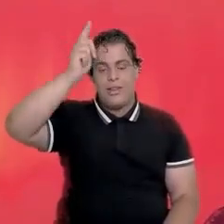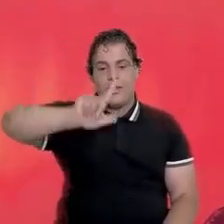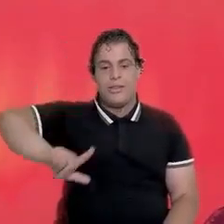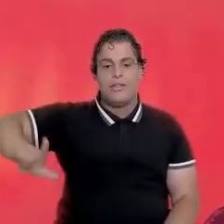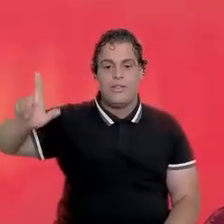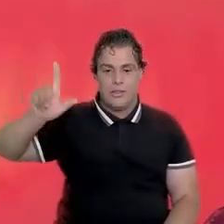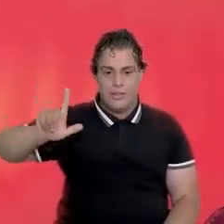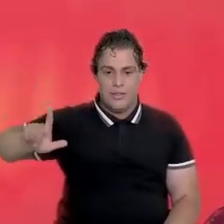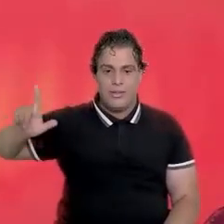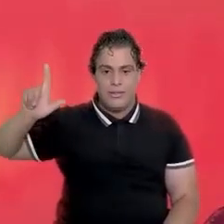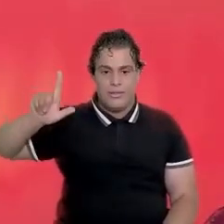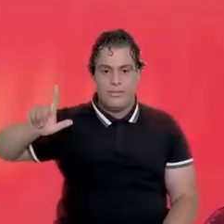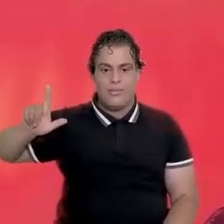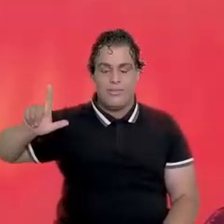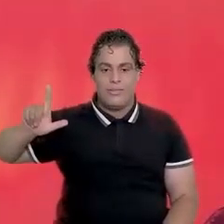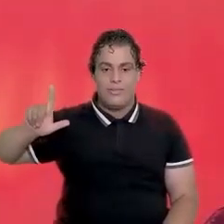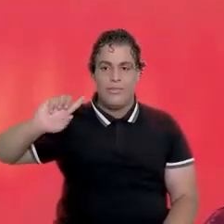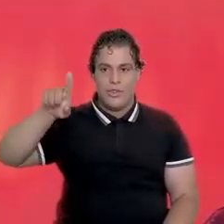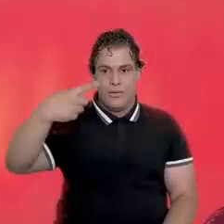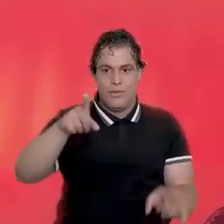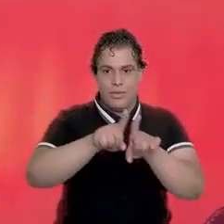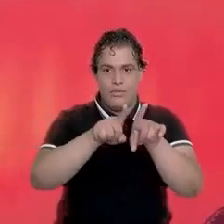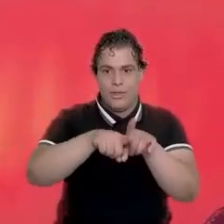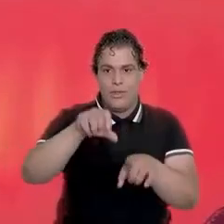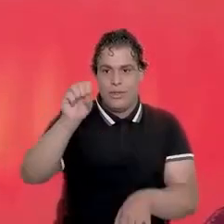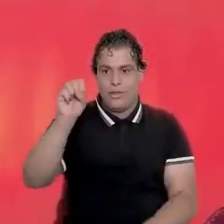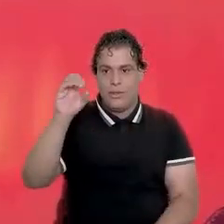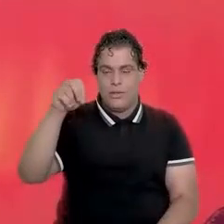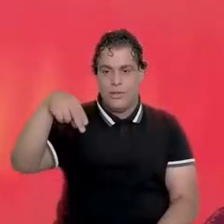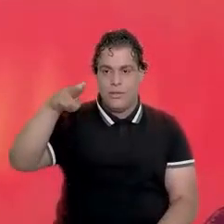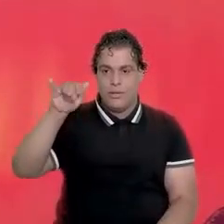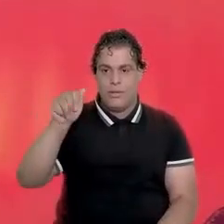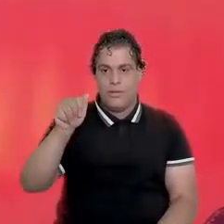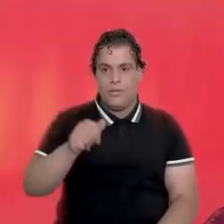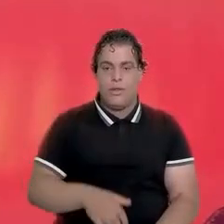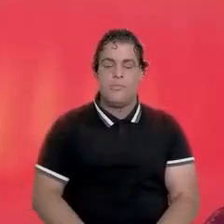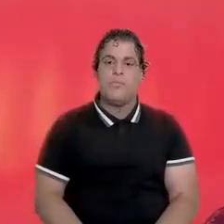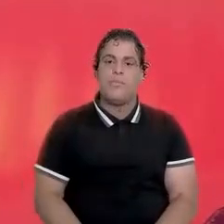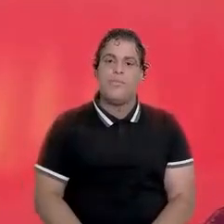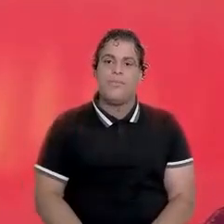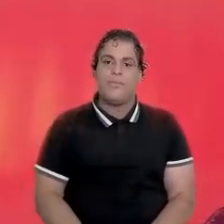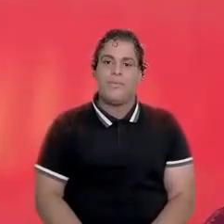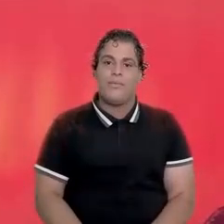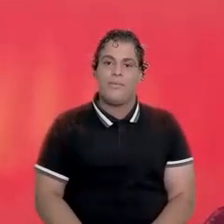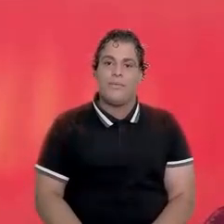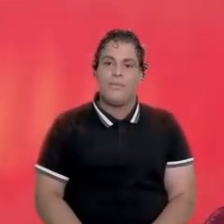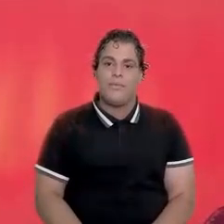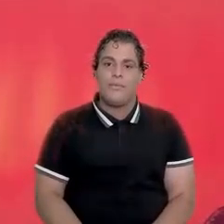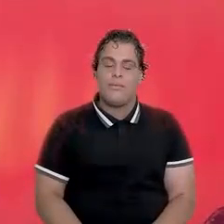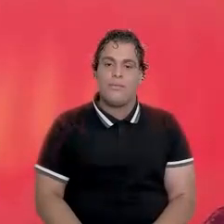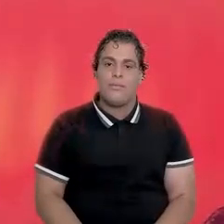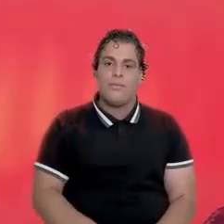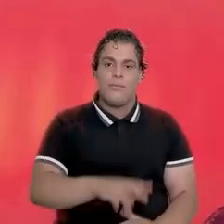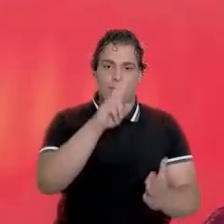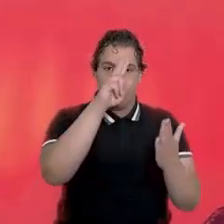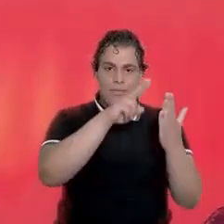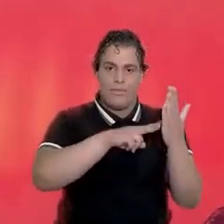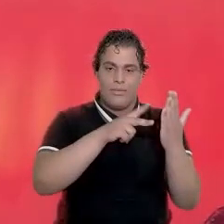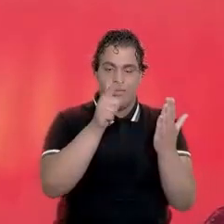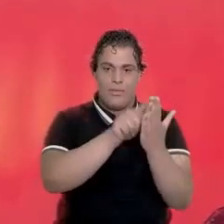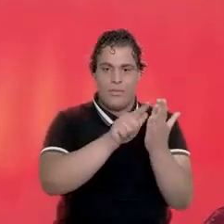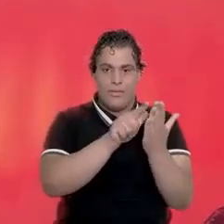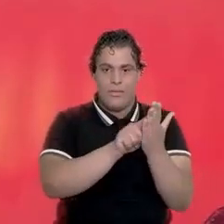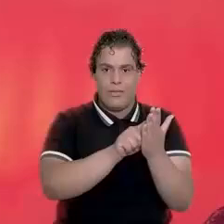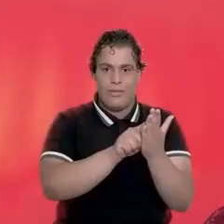outra madrinha literária está aqui, Sônia Martins, e que me deu a honra também de ler o livro dela e de prefaciar